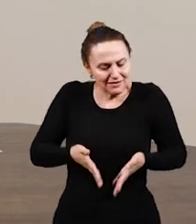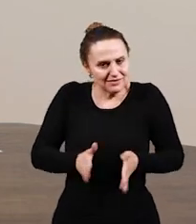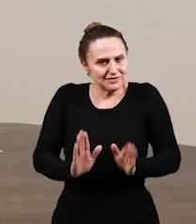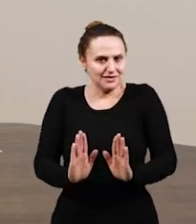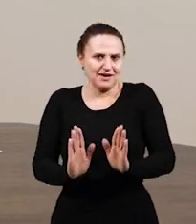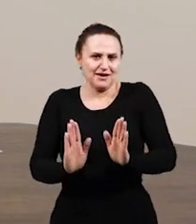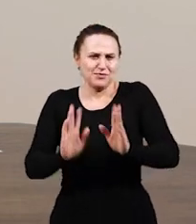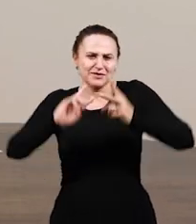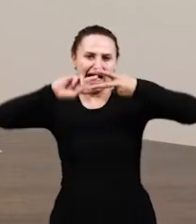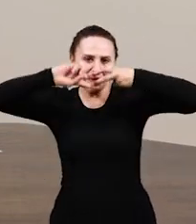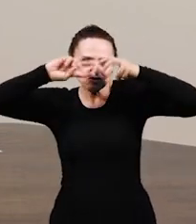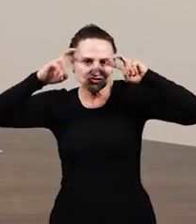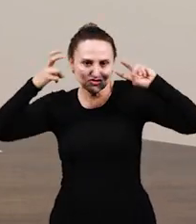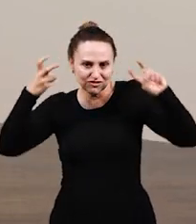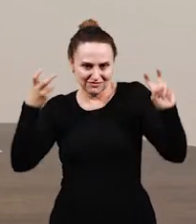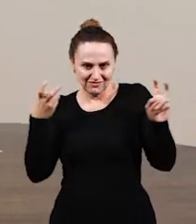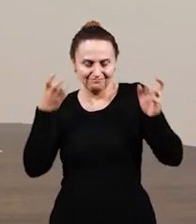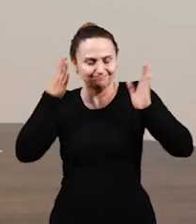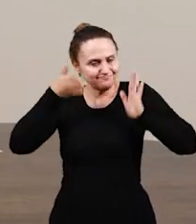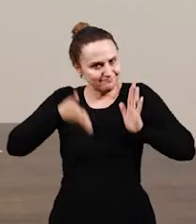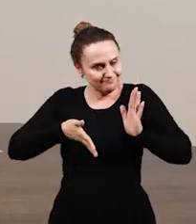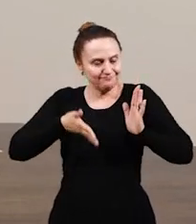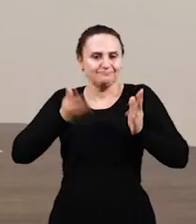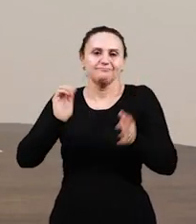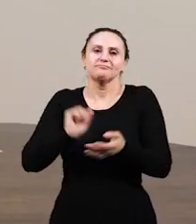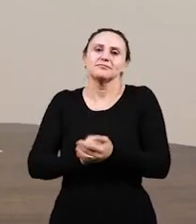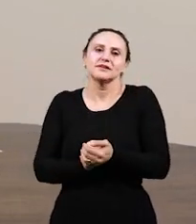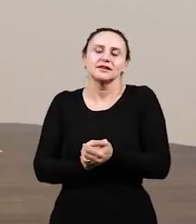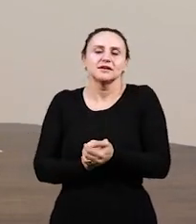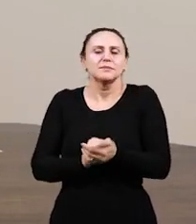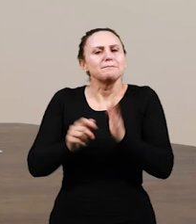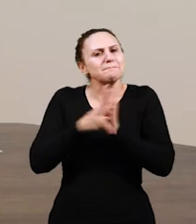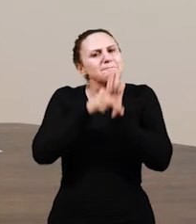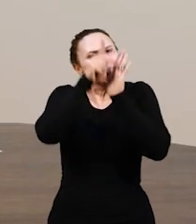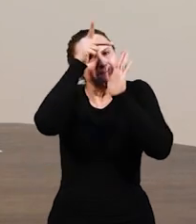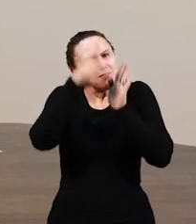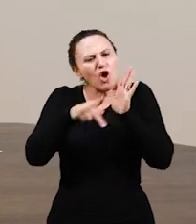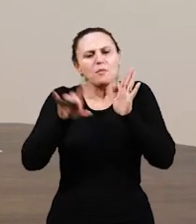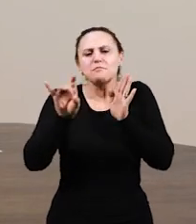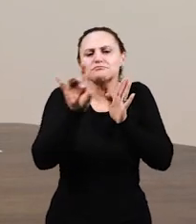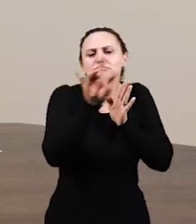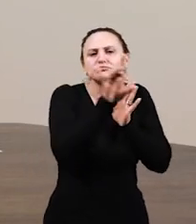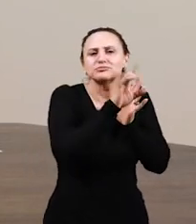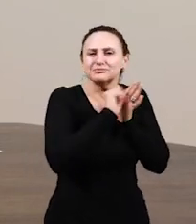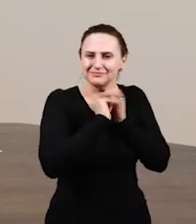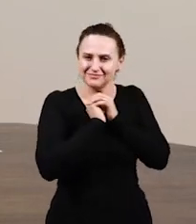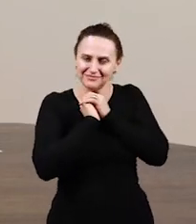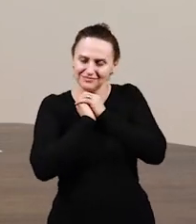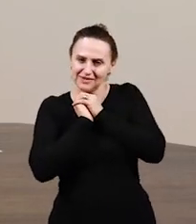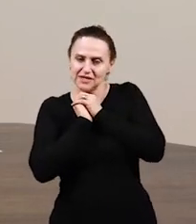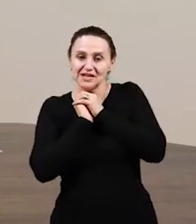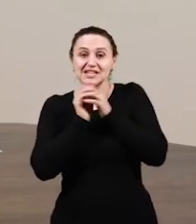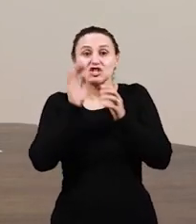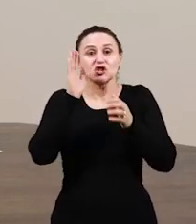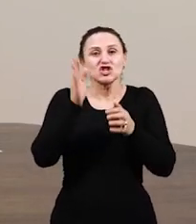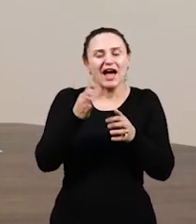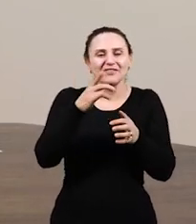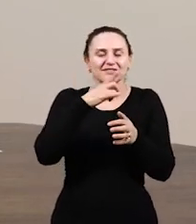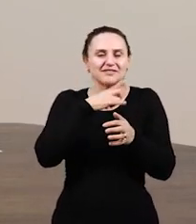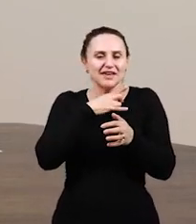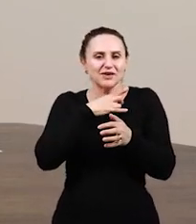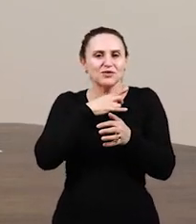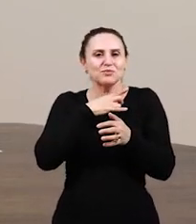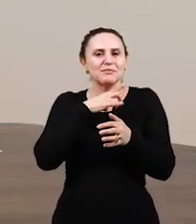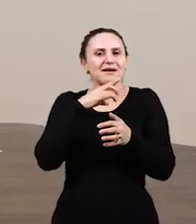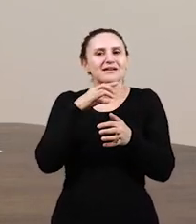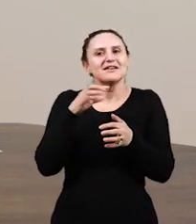para desenvolver a linguagem né então ele vai dizer que todos nós temos como a faculdade